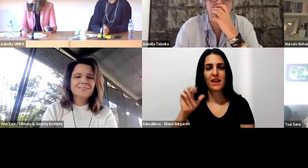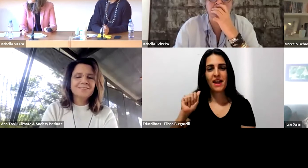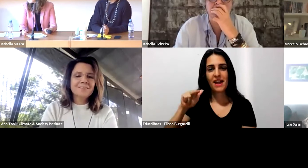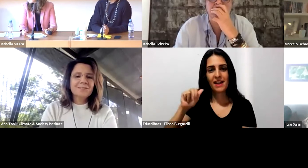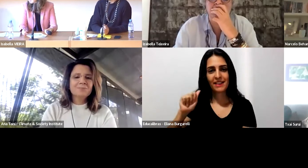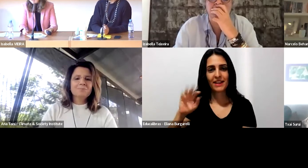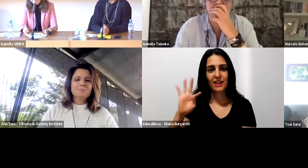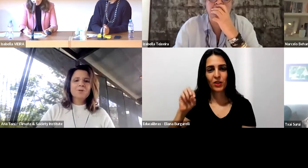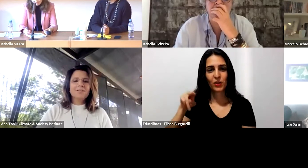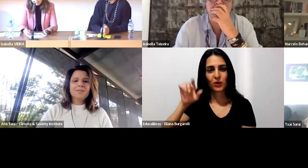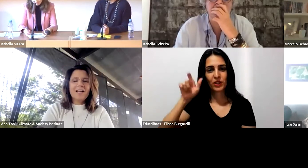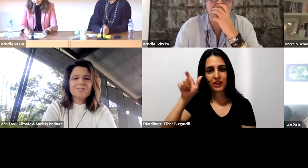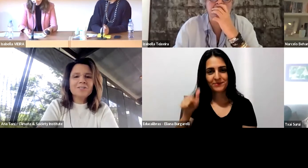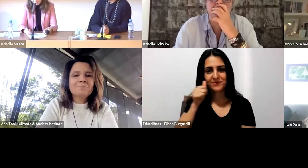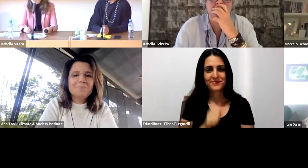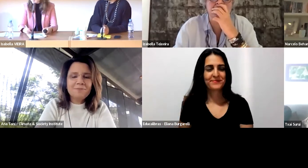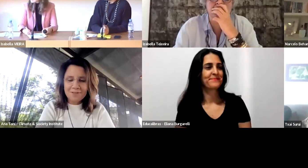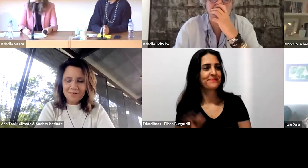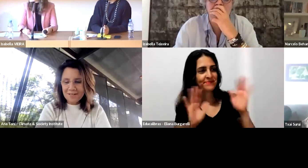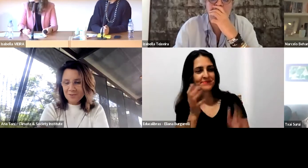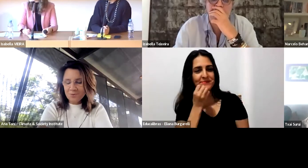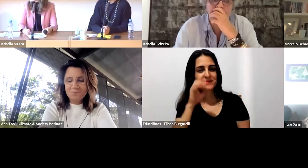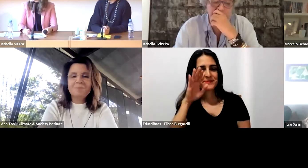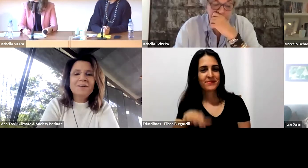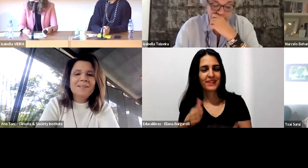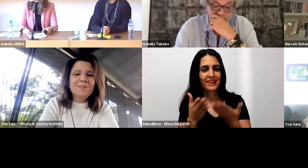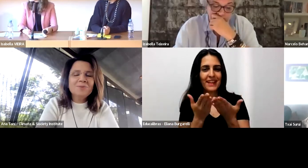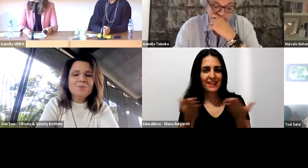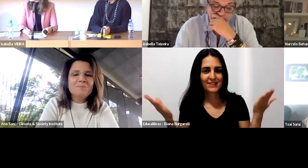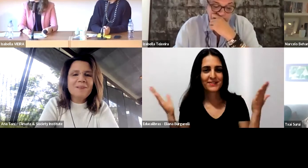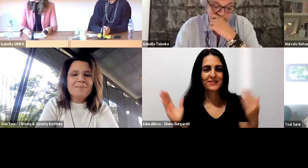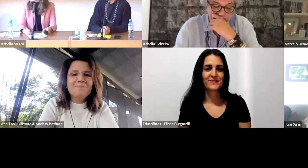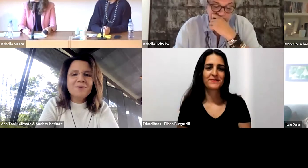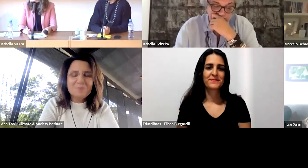do Instituto Pesquisa Ambiental da Amazônia, o IPAM, e